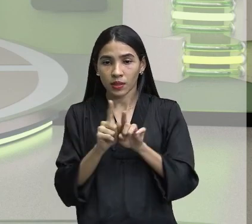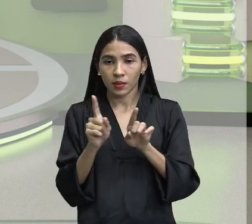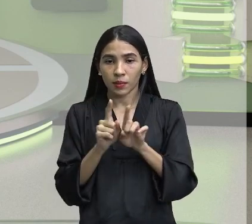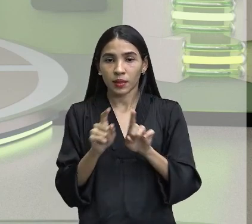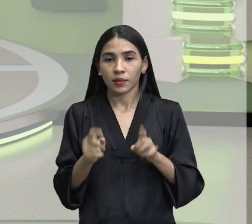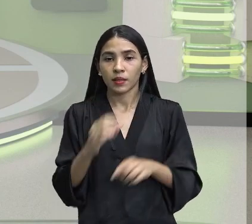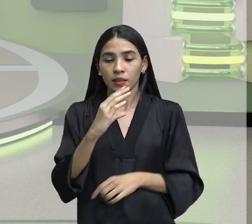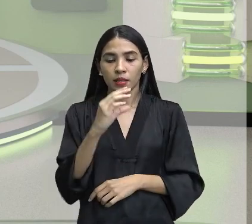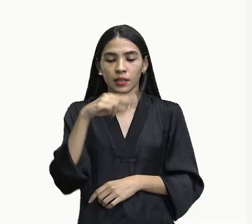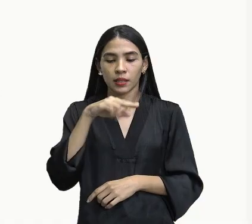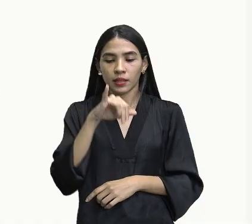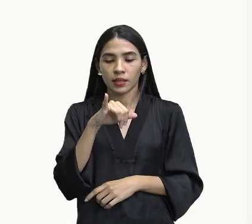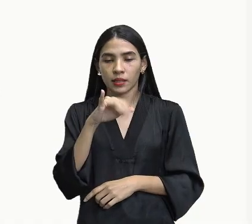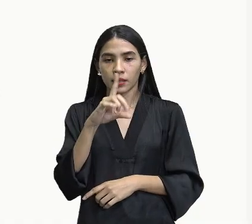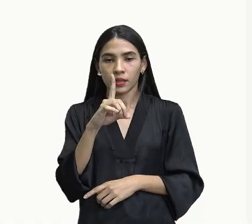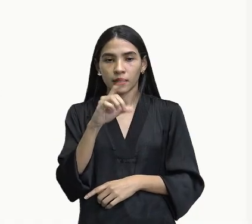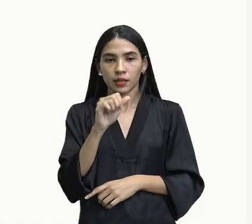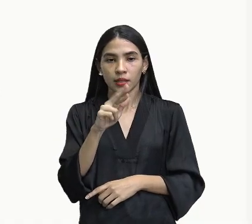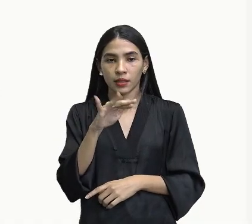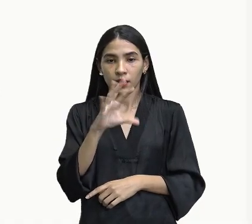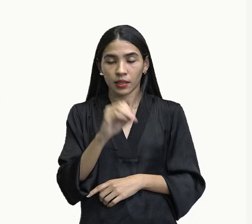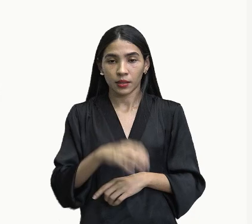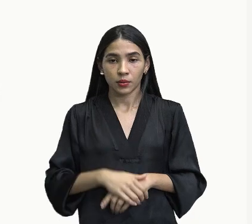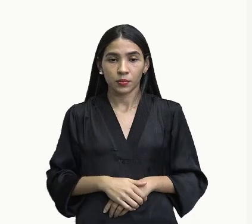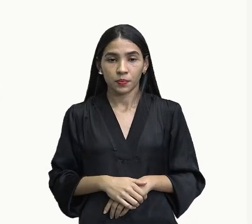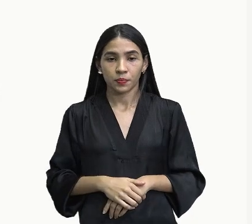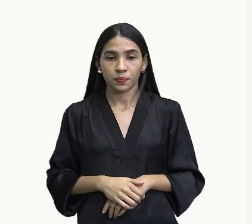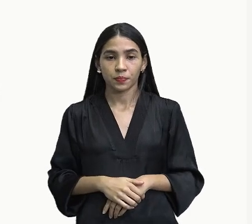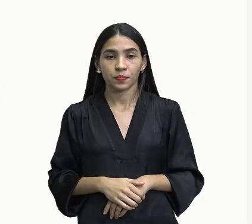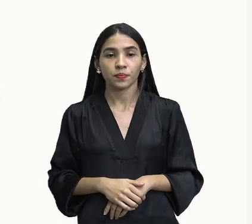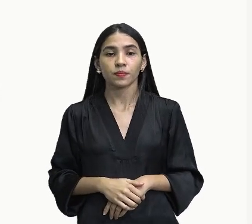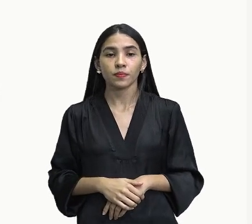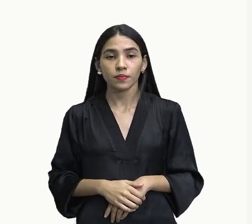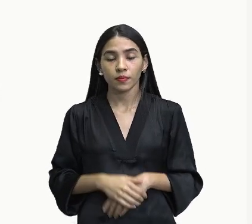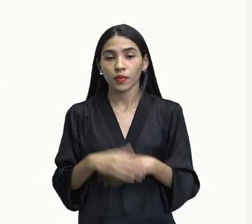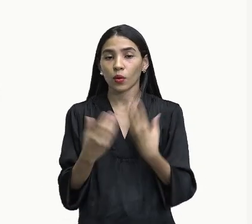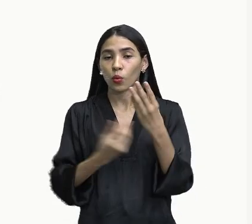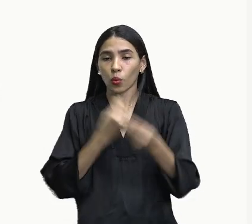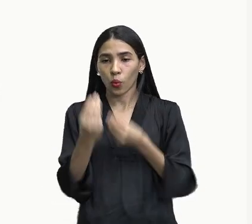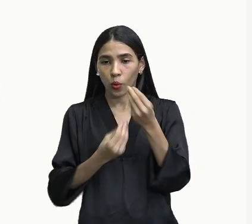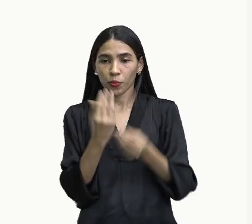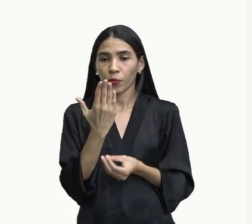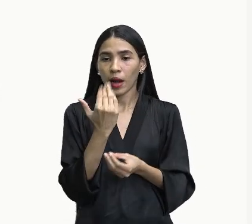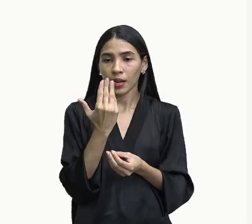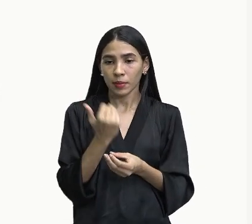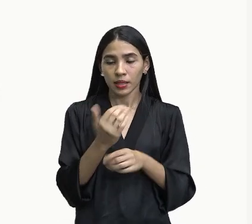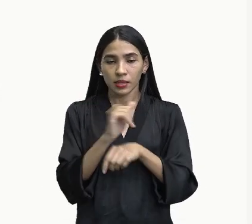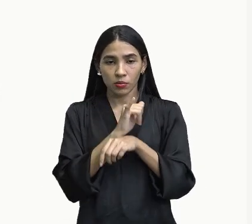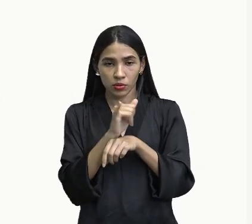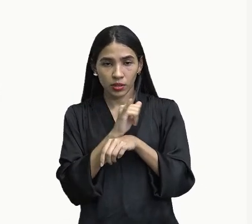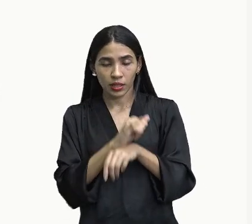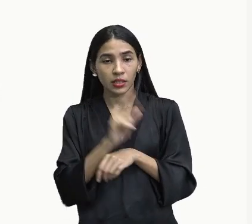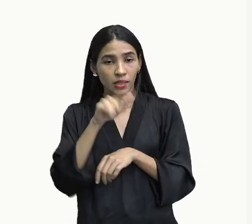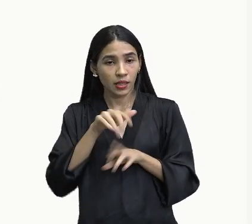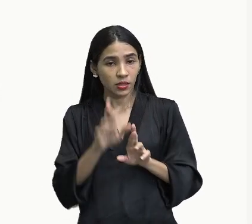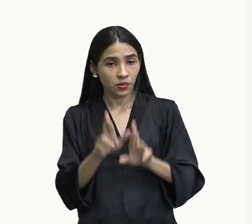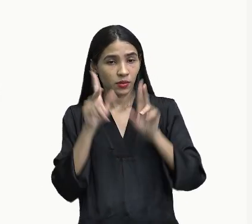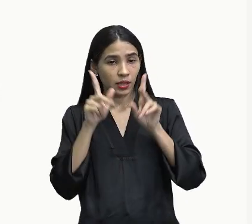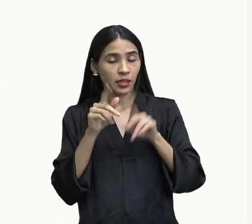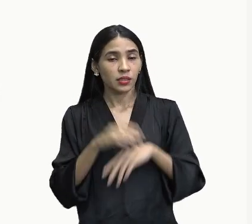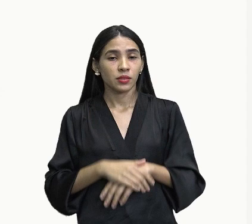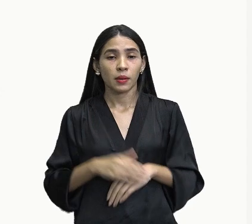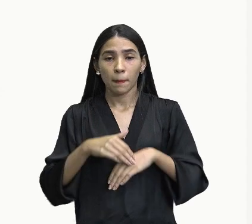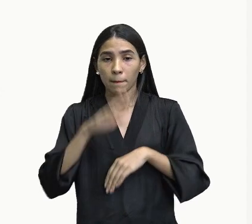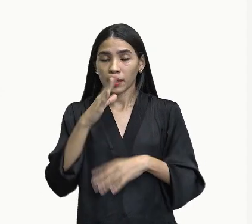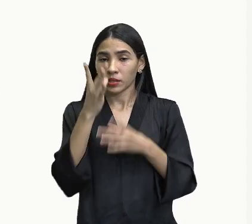os quinidócitos. Vamos dar continuidade aí. A estratégia de alimentação deles já é um pouquinho diferente, já é mais complexa